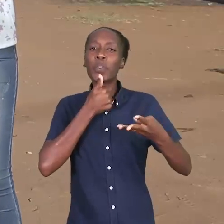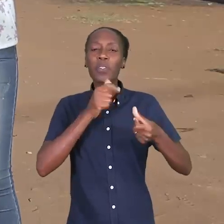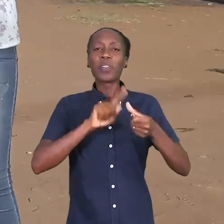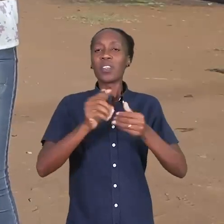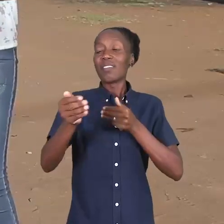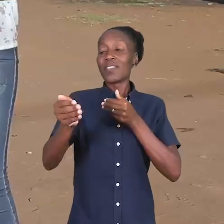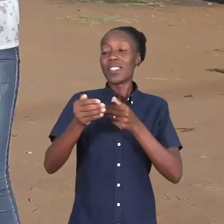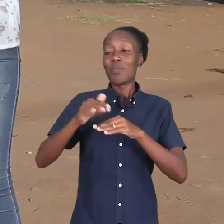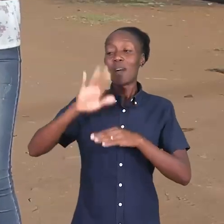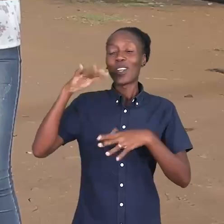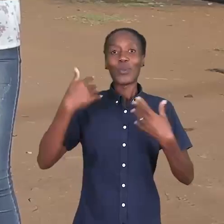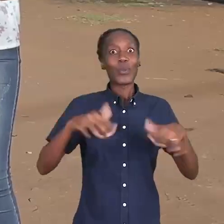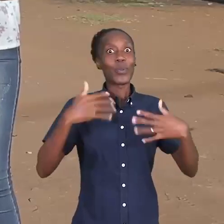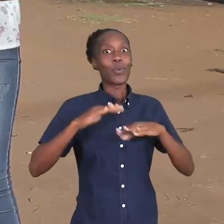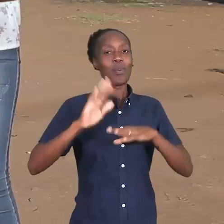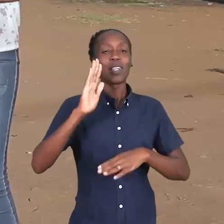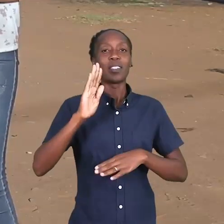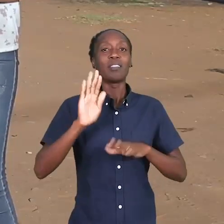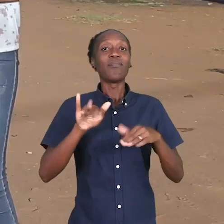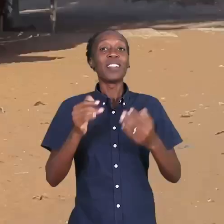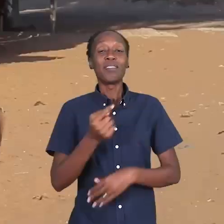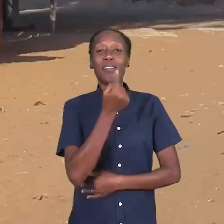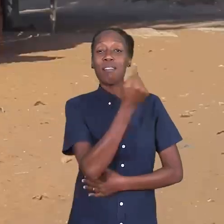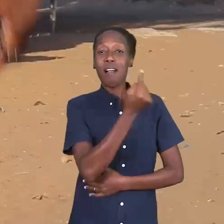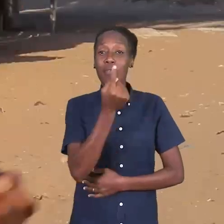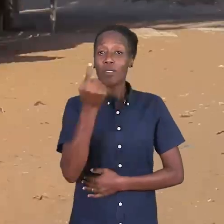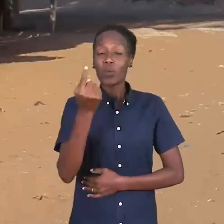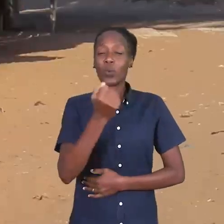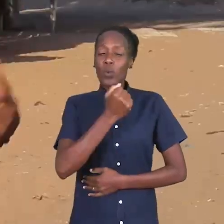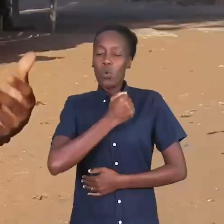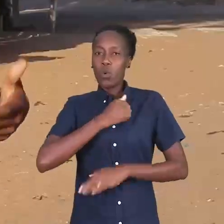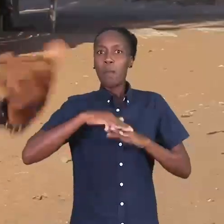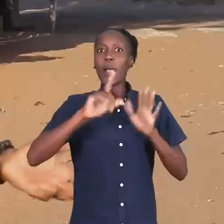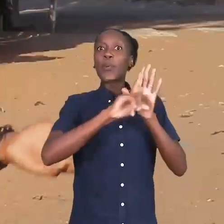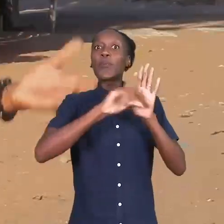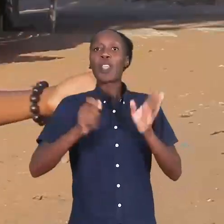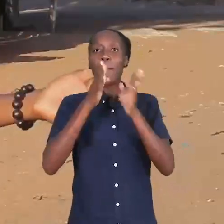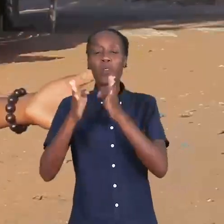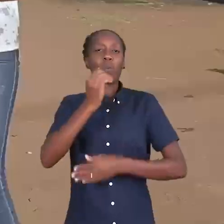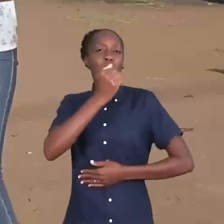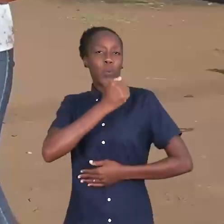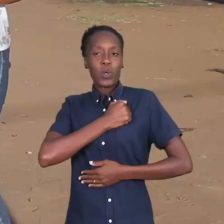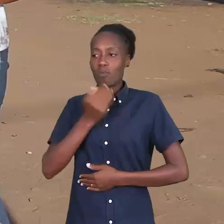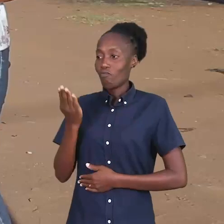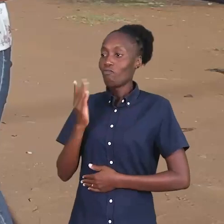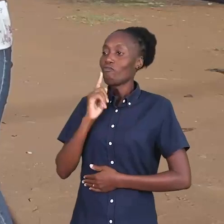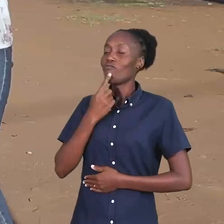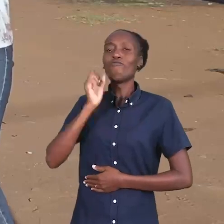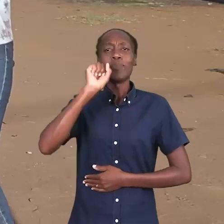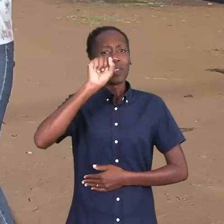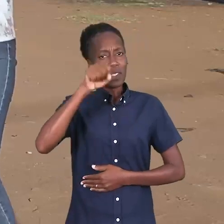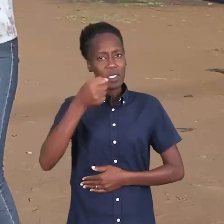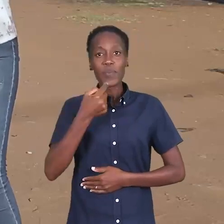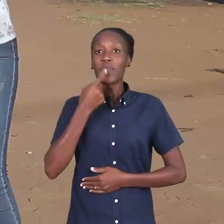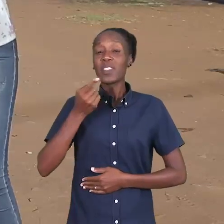tios, tias, vizinhos e por aí vai. Mas cada um tem a sua referência, não é, Vina? É isso, Cornélio.